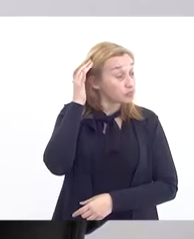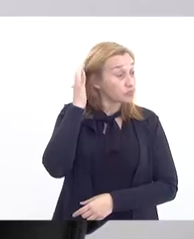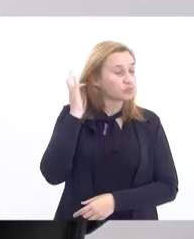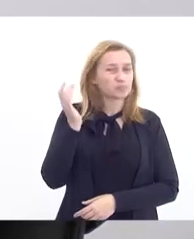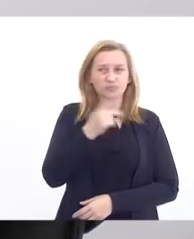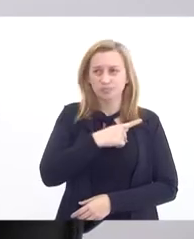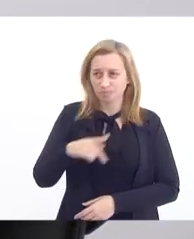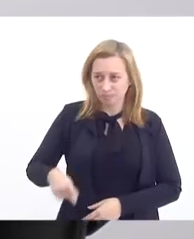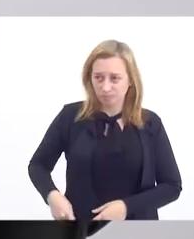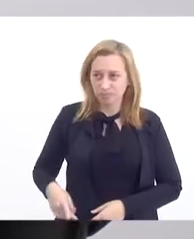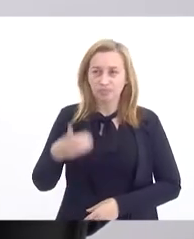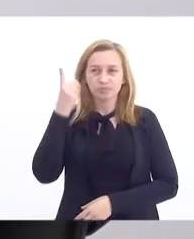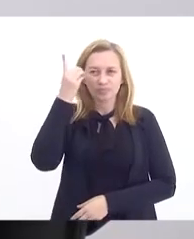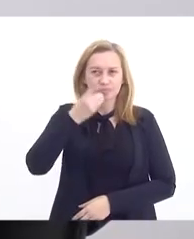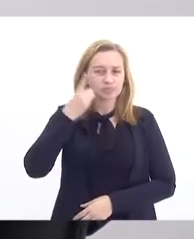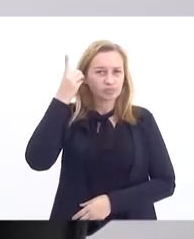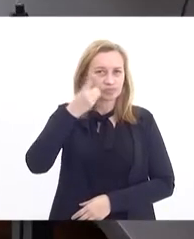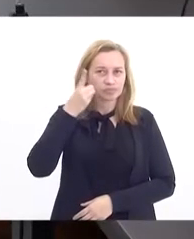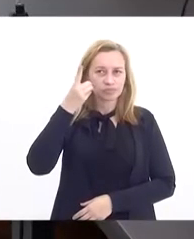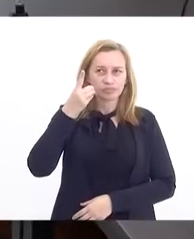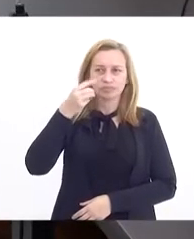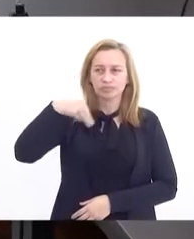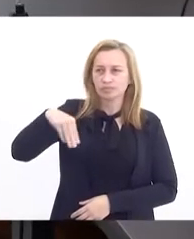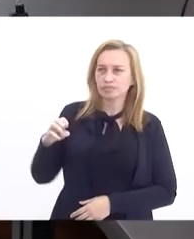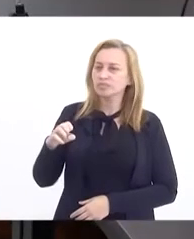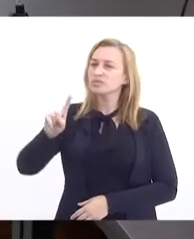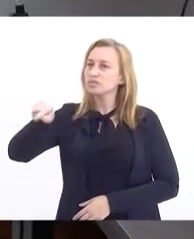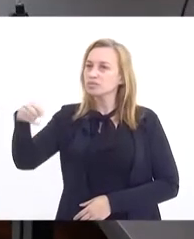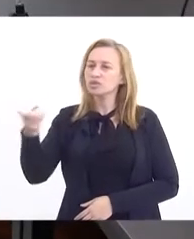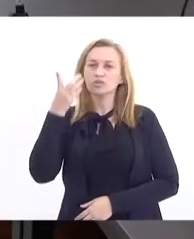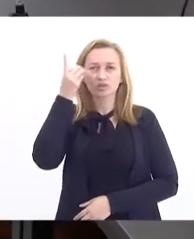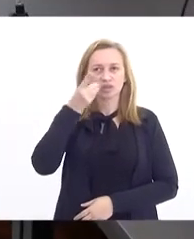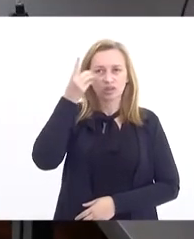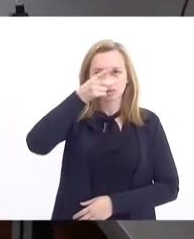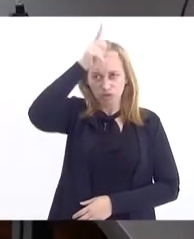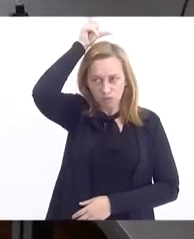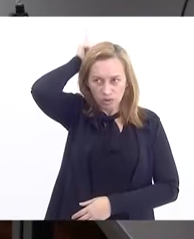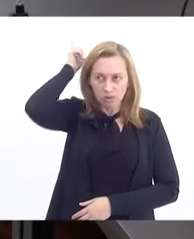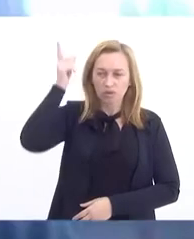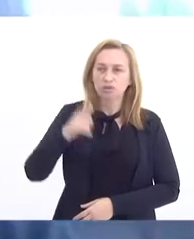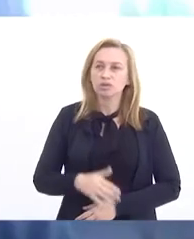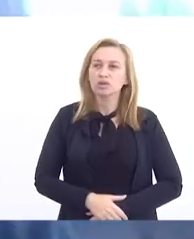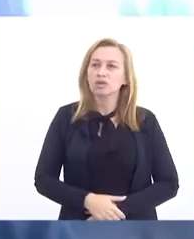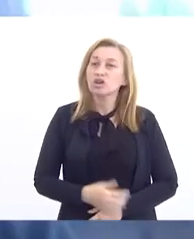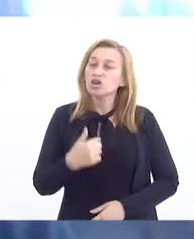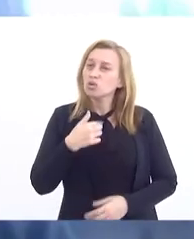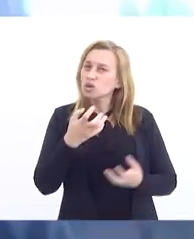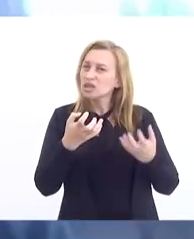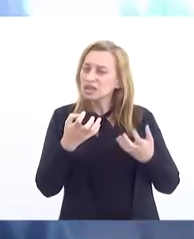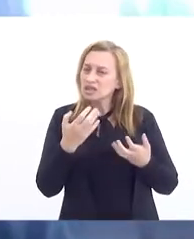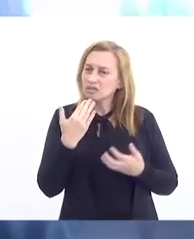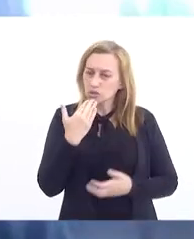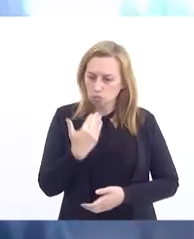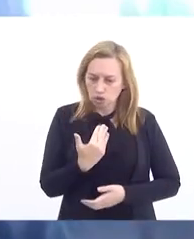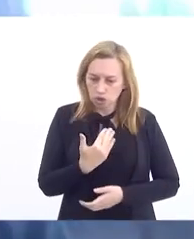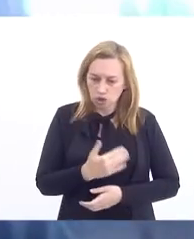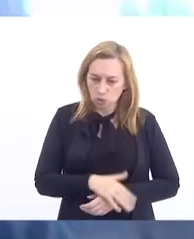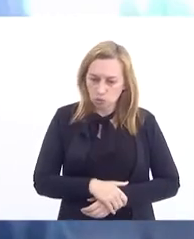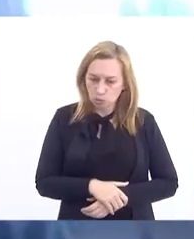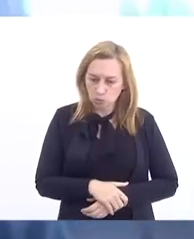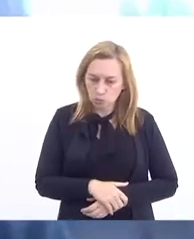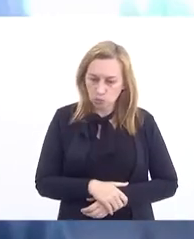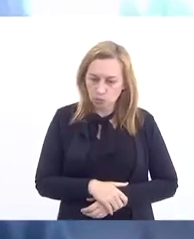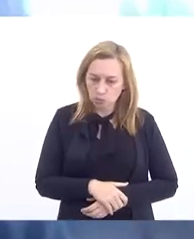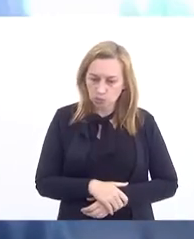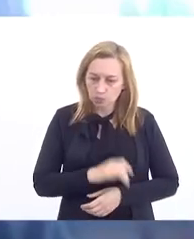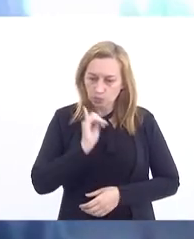Presidente. Deputado Carlos Mink, depois deputado Luiz Paulo. Eu queria fazer uma sugestão